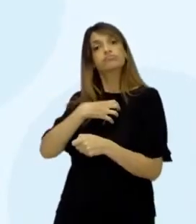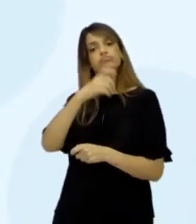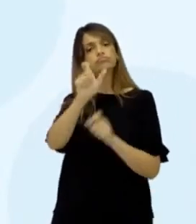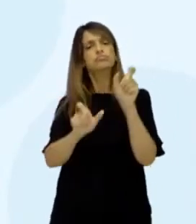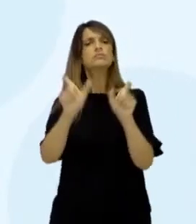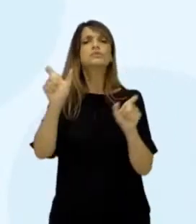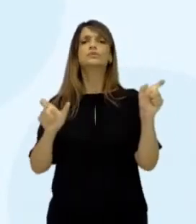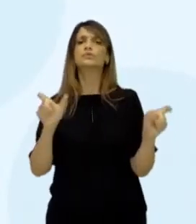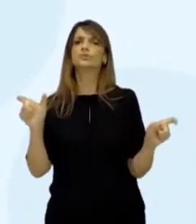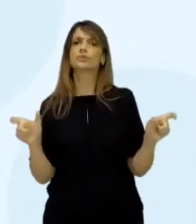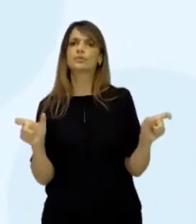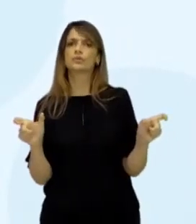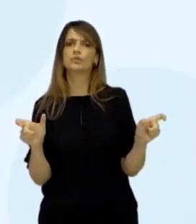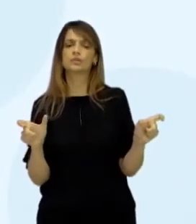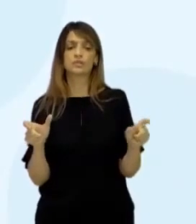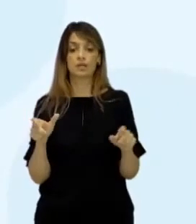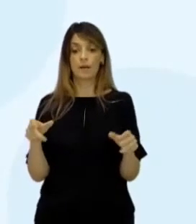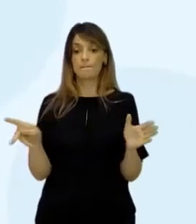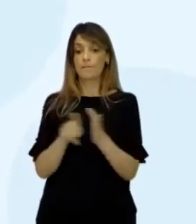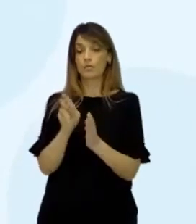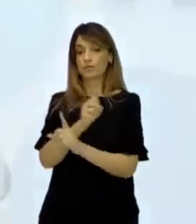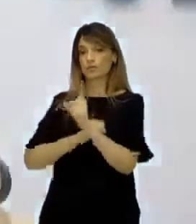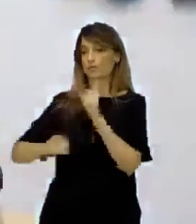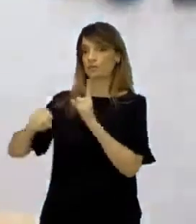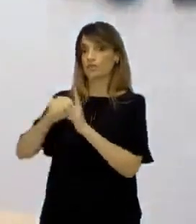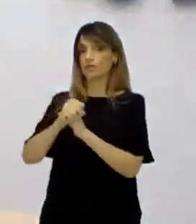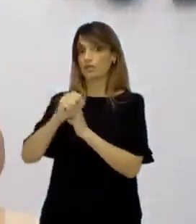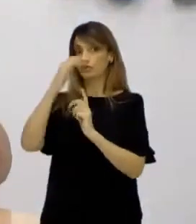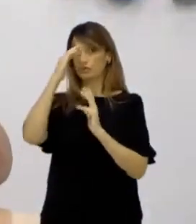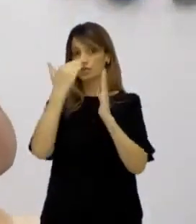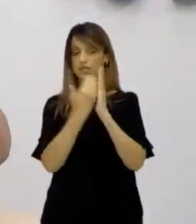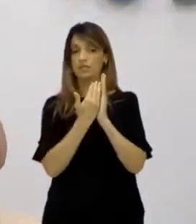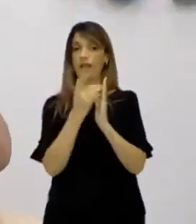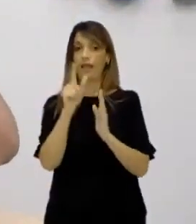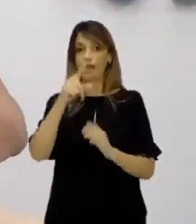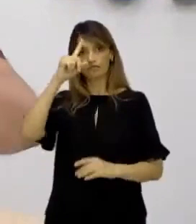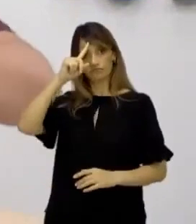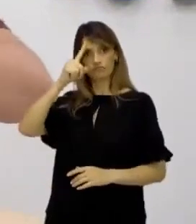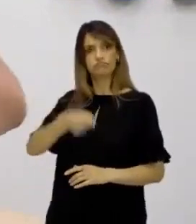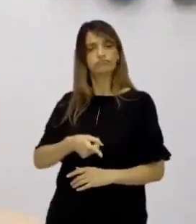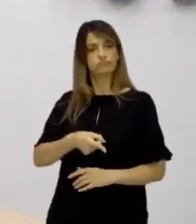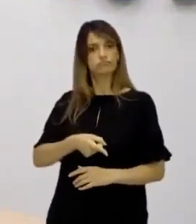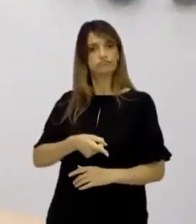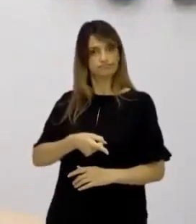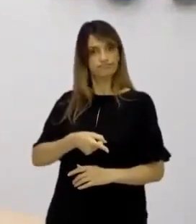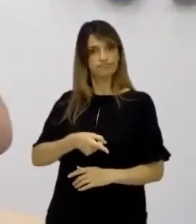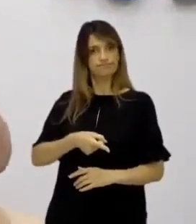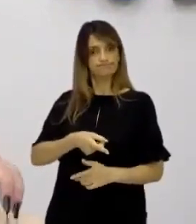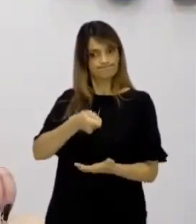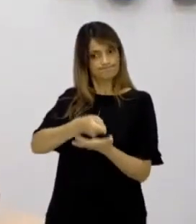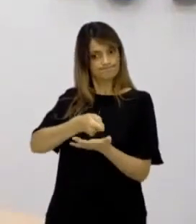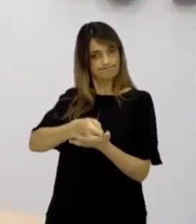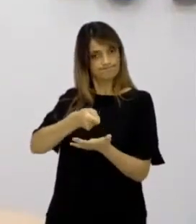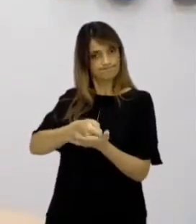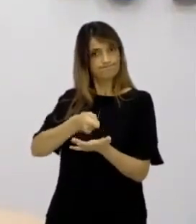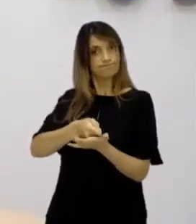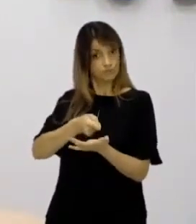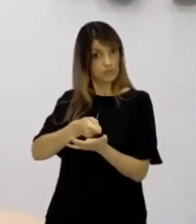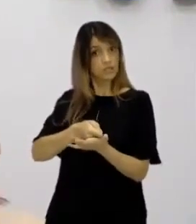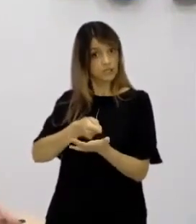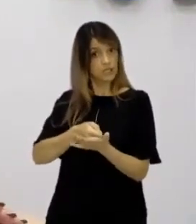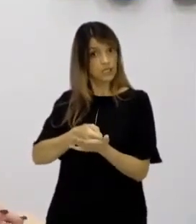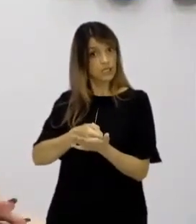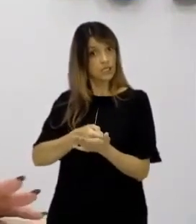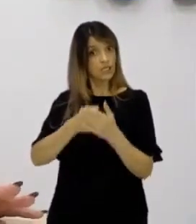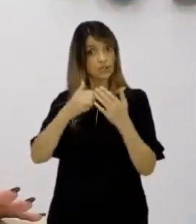pessoas de acordo com os princípios da sociedade. Então, o que acontece? Ela é um ordenamento, então ela é uma ordem que deve ser cumprida